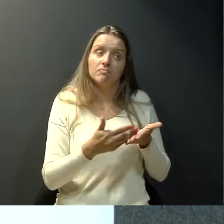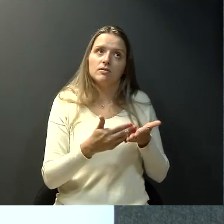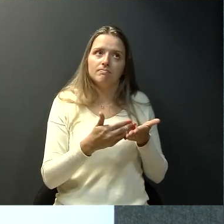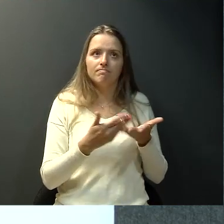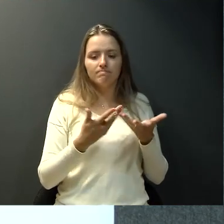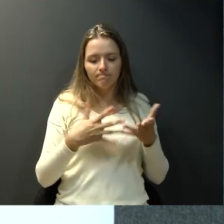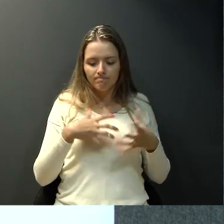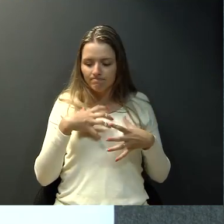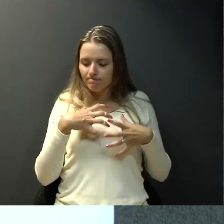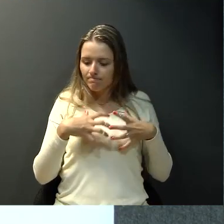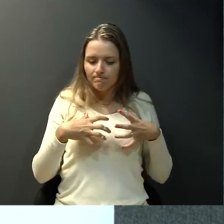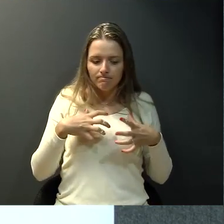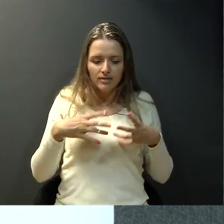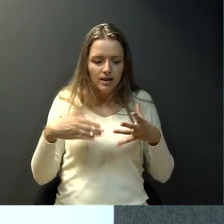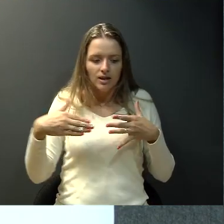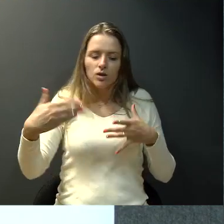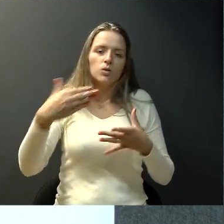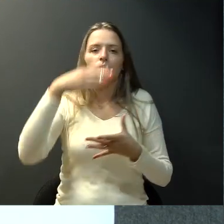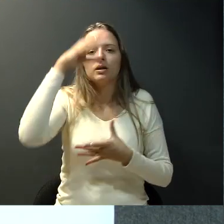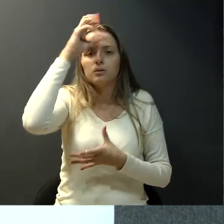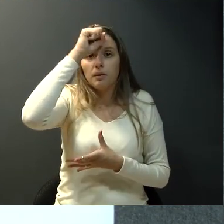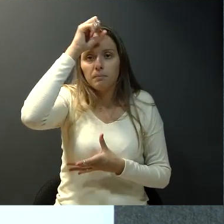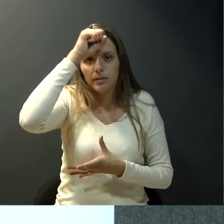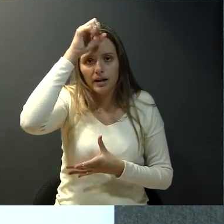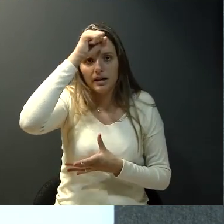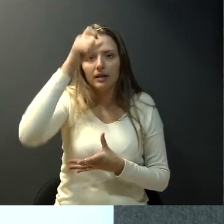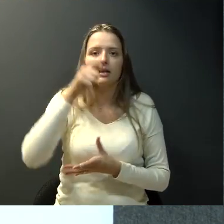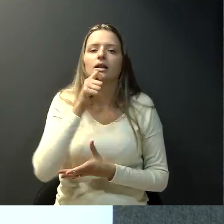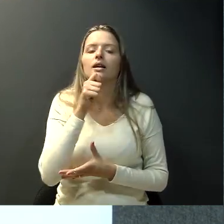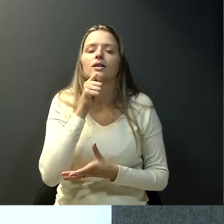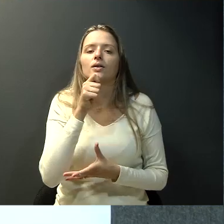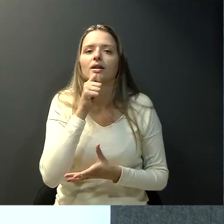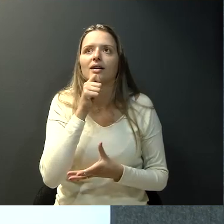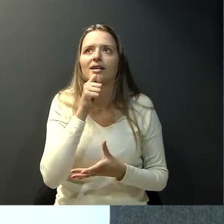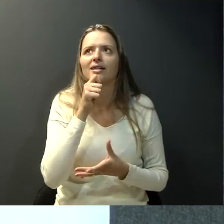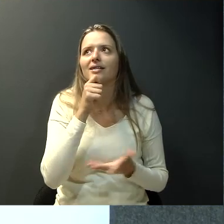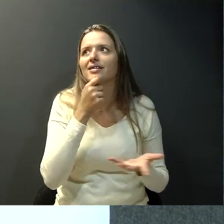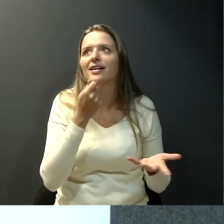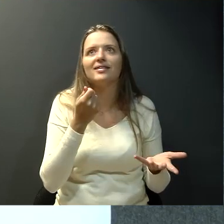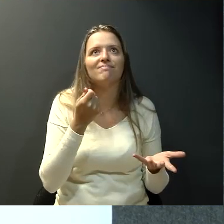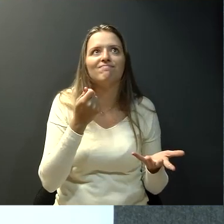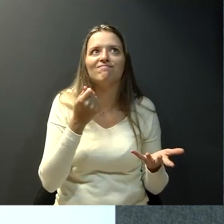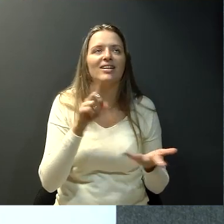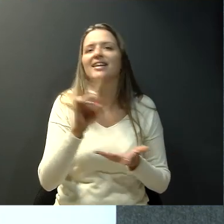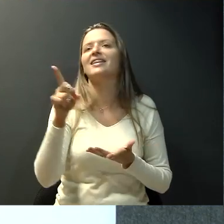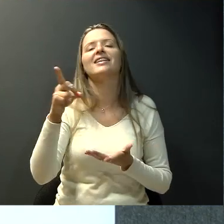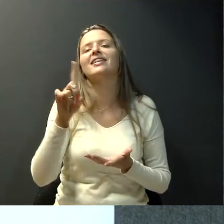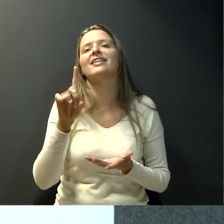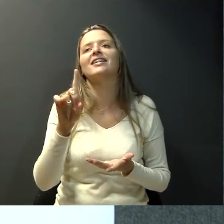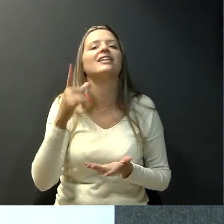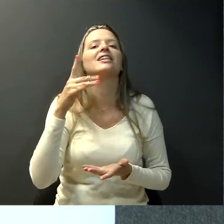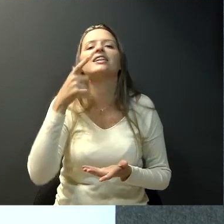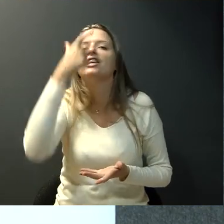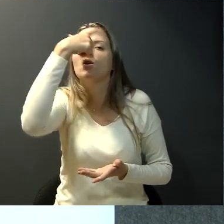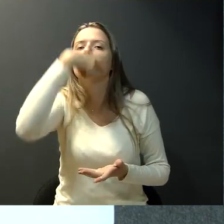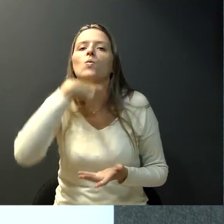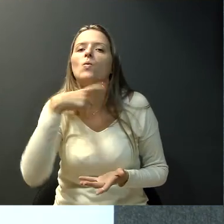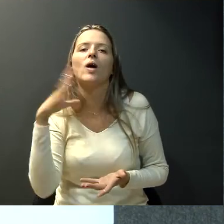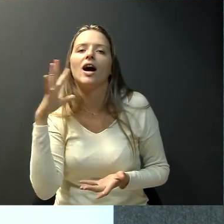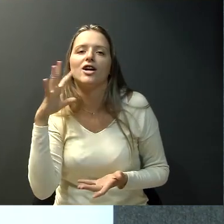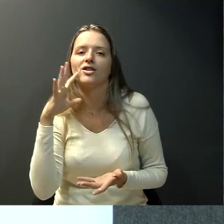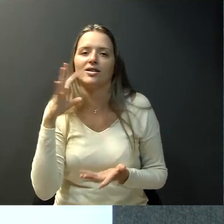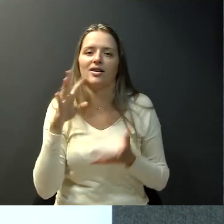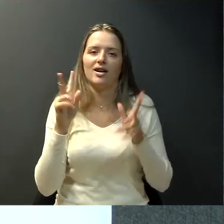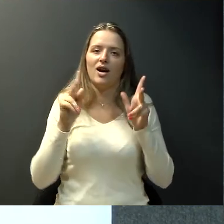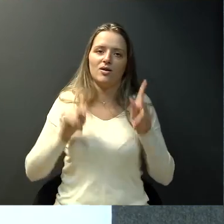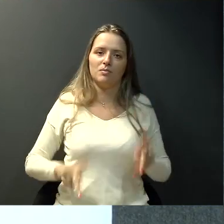começo, quando tu tá aprendendo sobre surdez, coisa, tu não acha, né, muito legal essas coisas que tu ouve das pessoas,